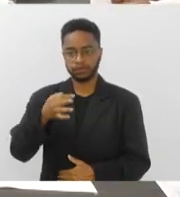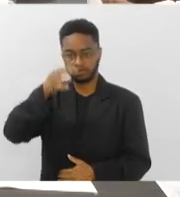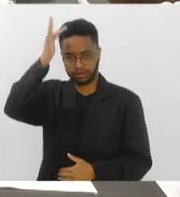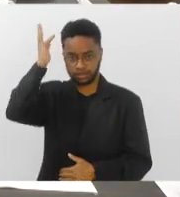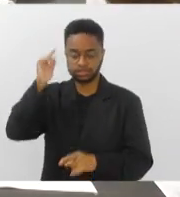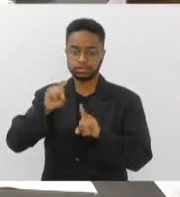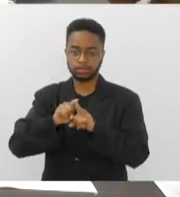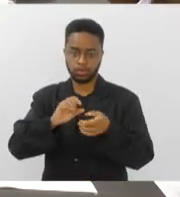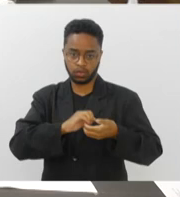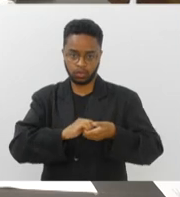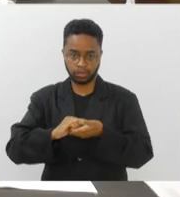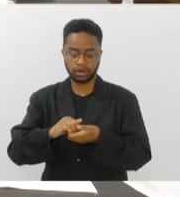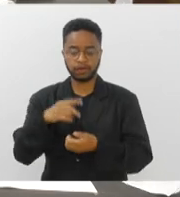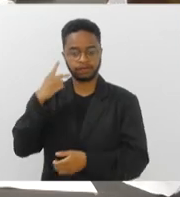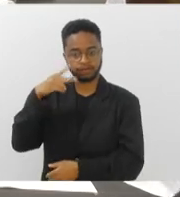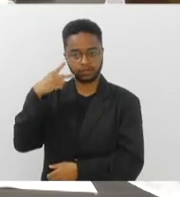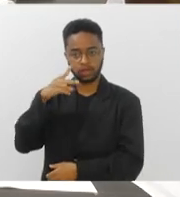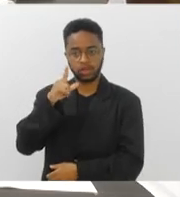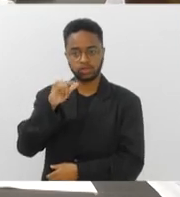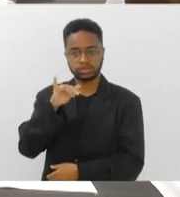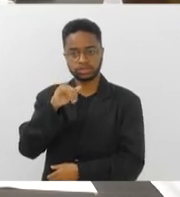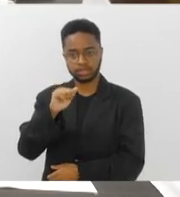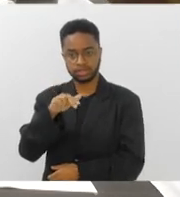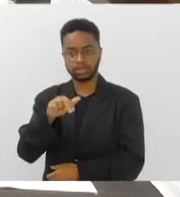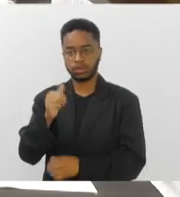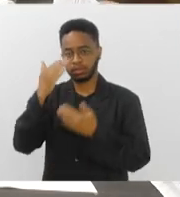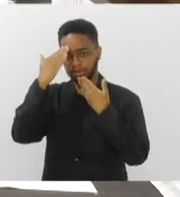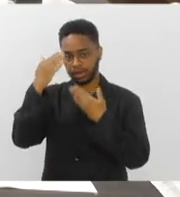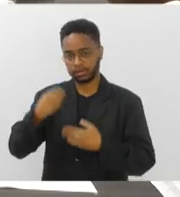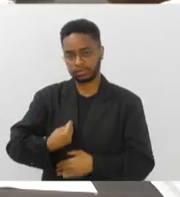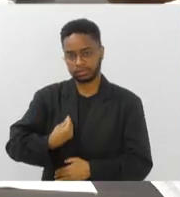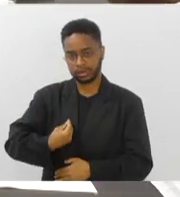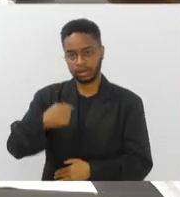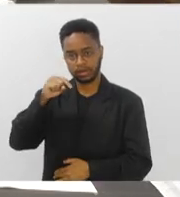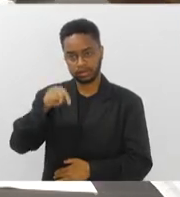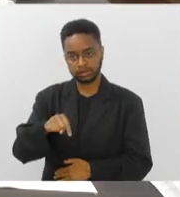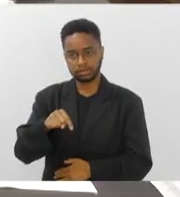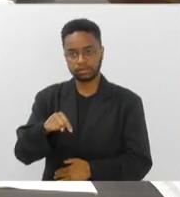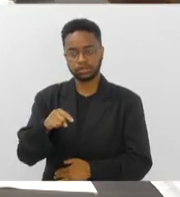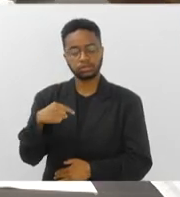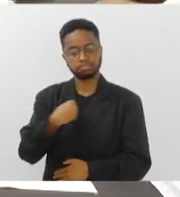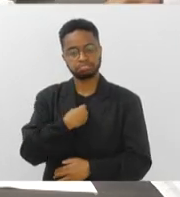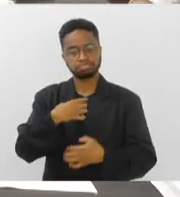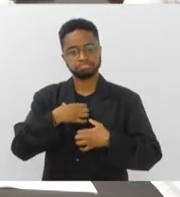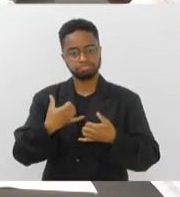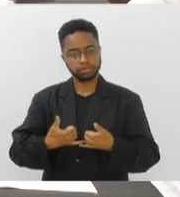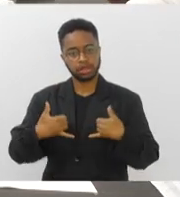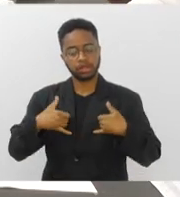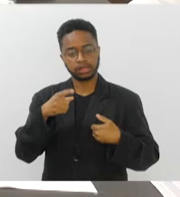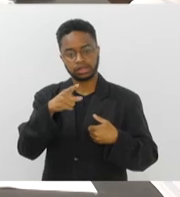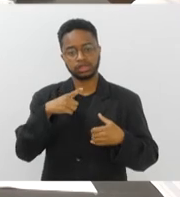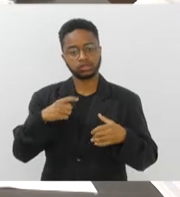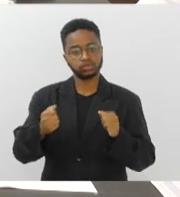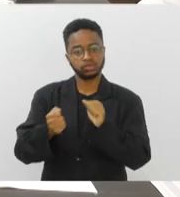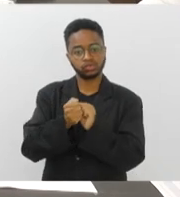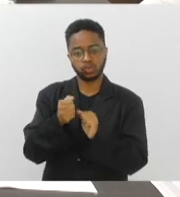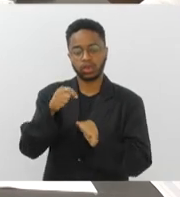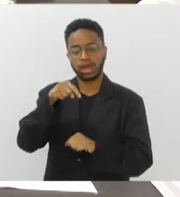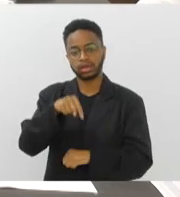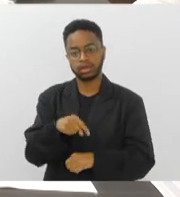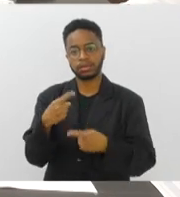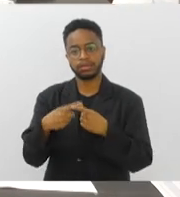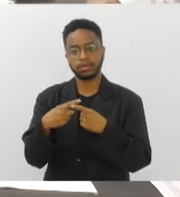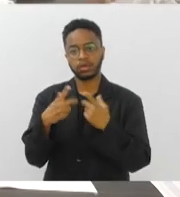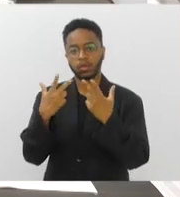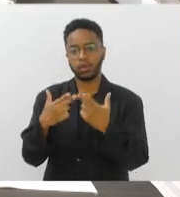Também saudar a nossa vereadora Luciana. Obrigado pela presença. Nos honra muito tê-la conosco nesse momento que, como disse